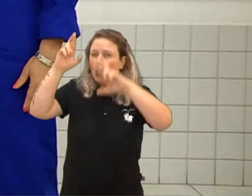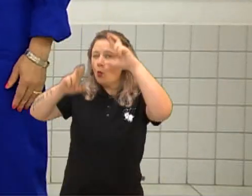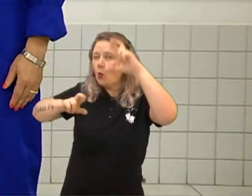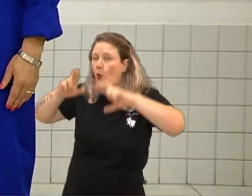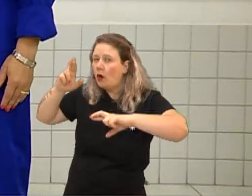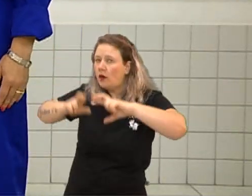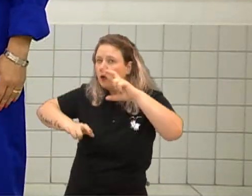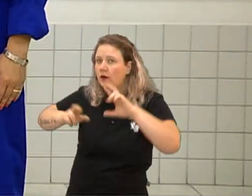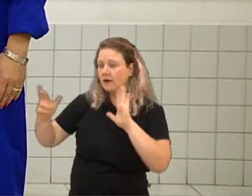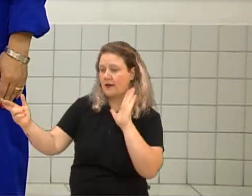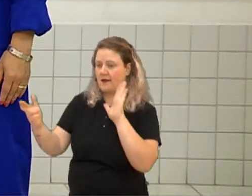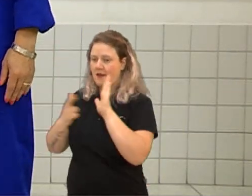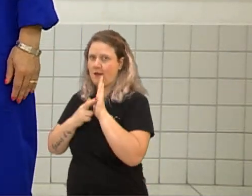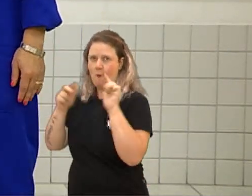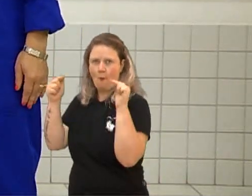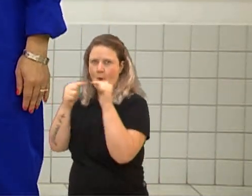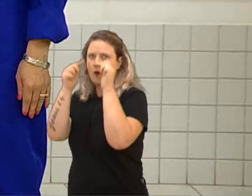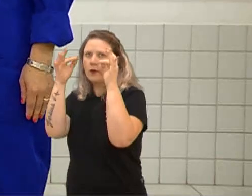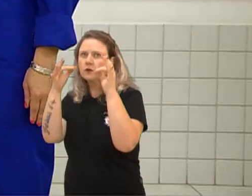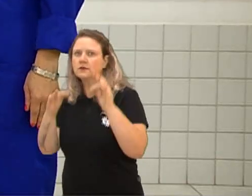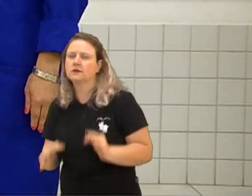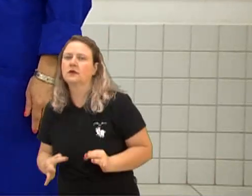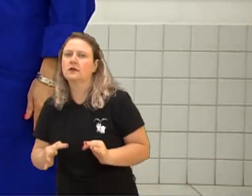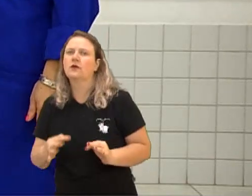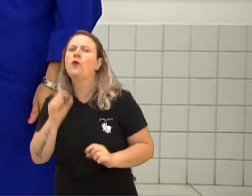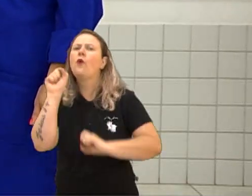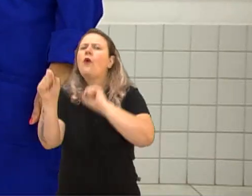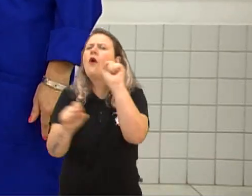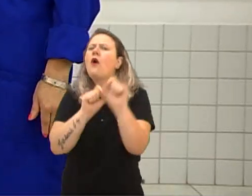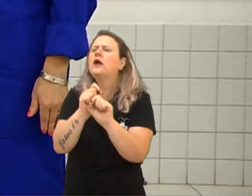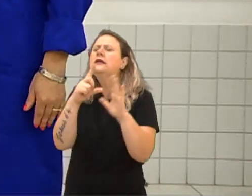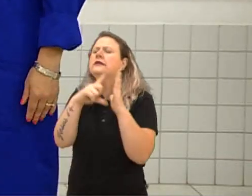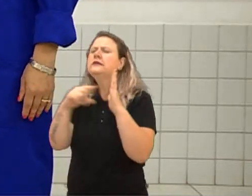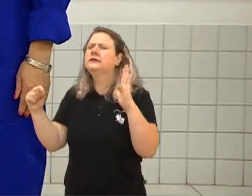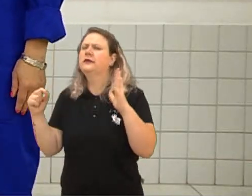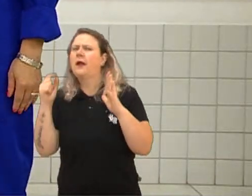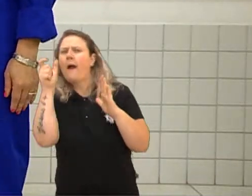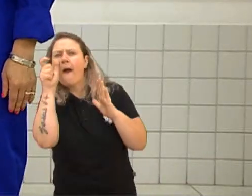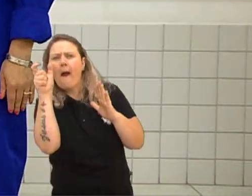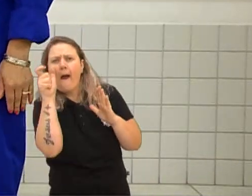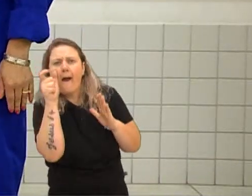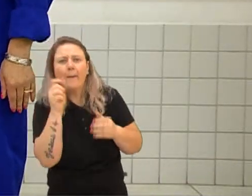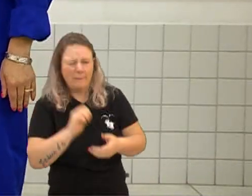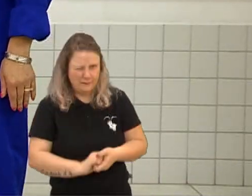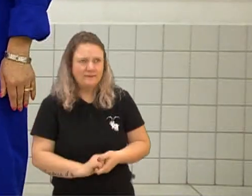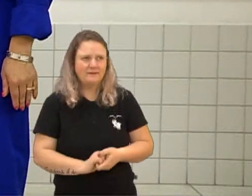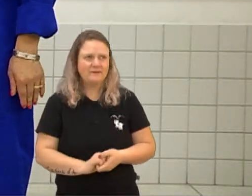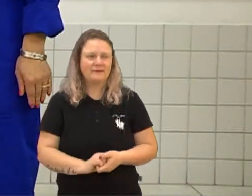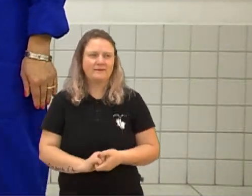a nossa resposta. O que será que eles marcaram, hein, gente? Vamos lá conferir?